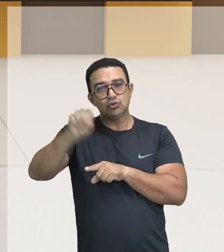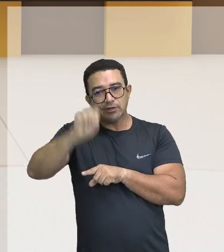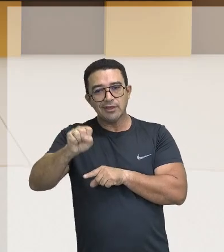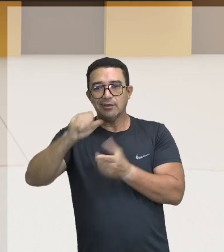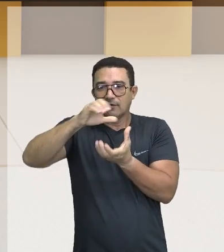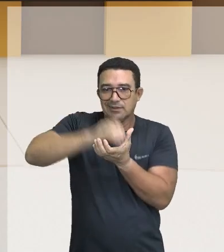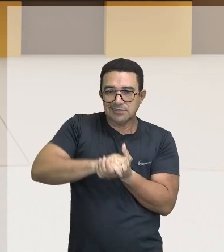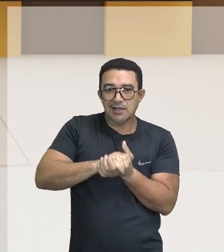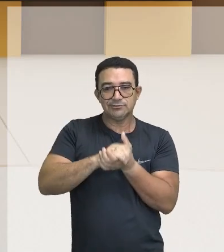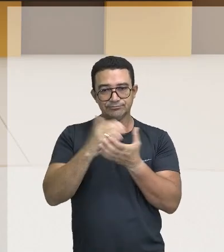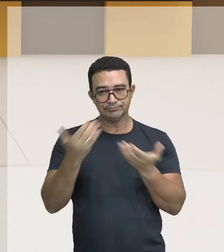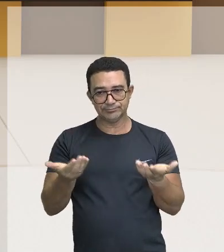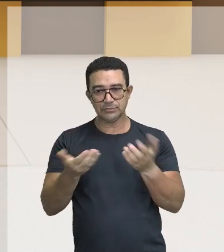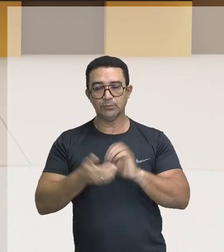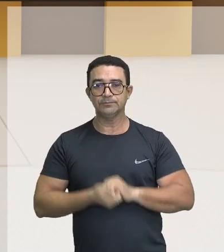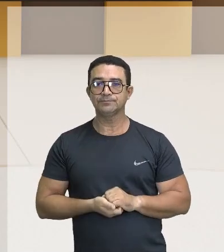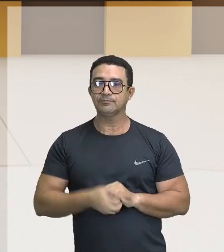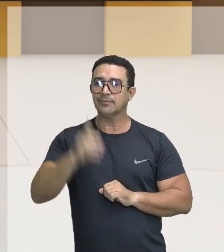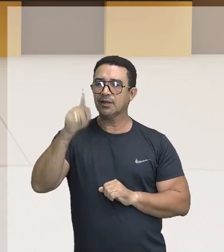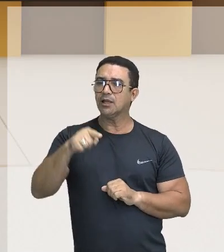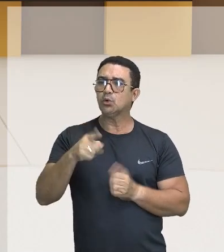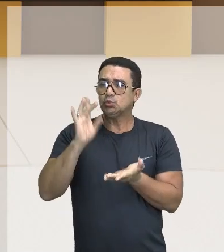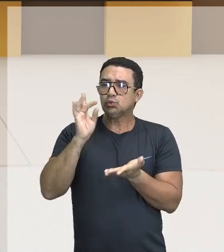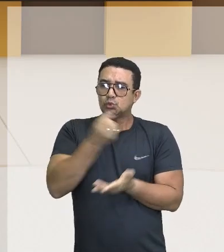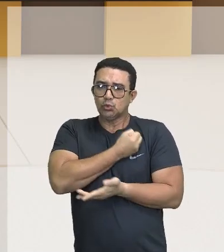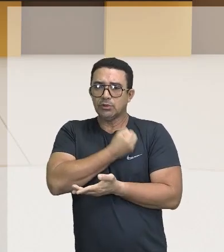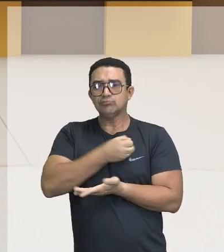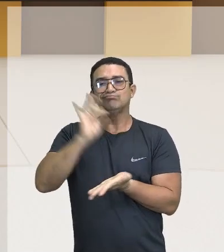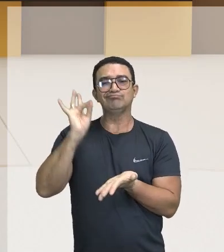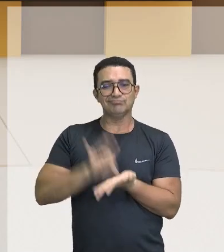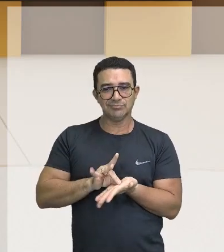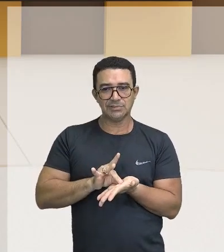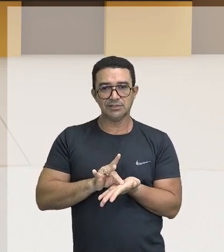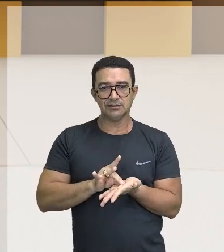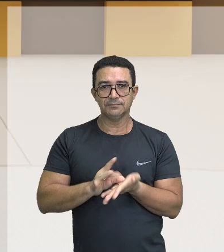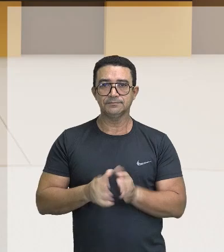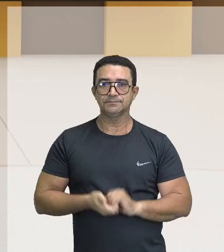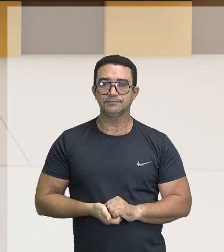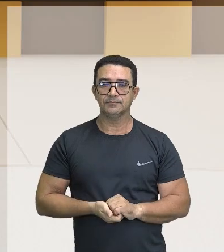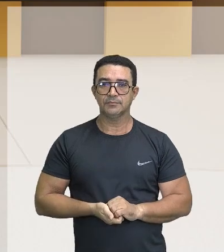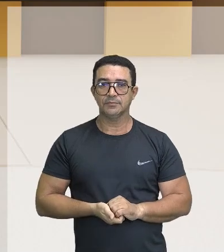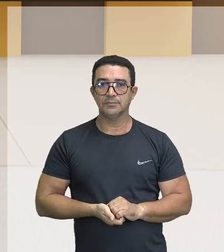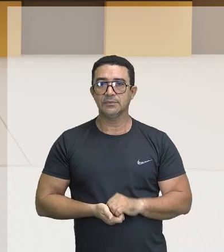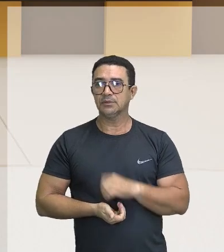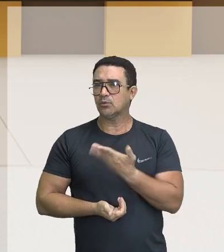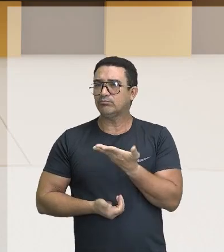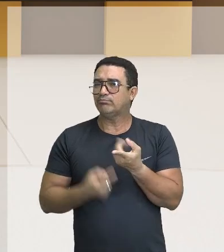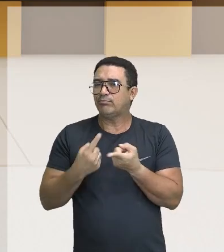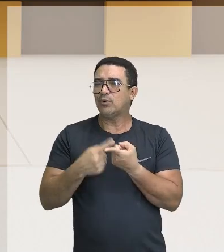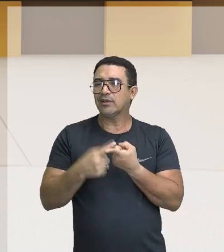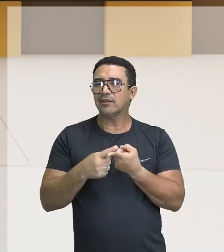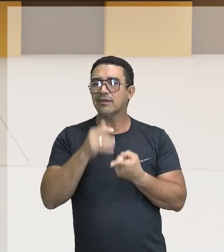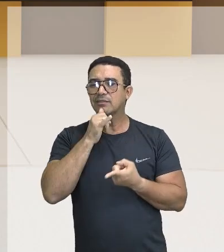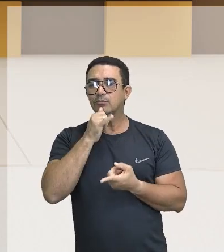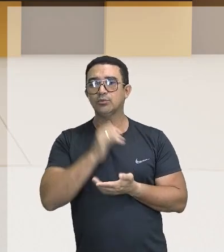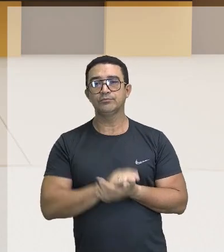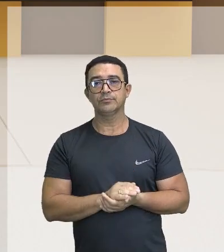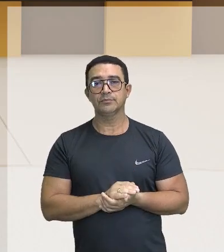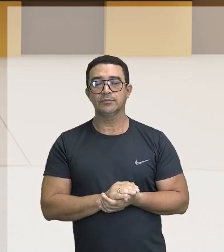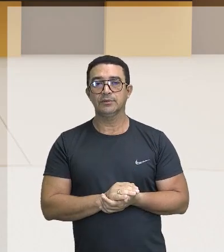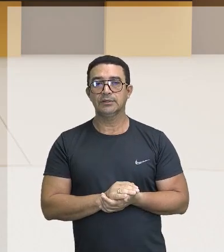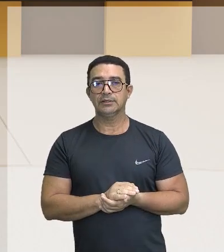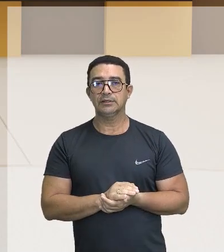os números mesmo, são os valores reais. Então, nós trouxemos aqui essa variável. Por quê? Porque nós temos aí